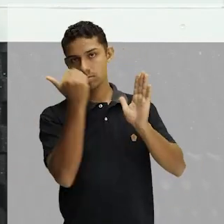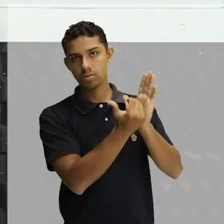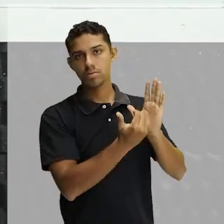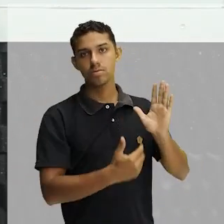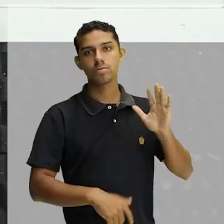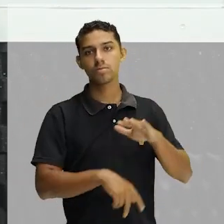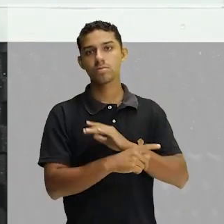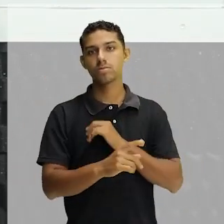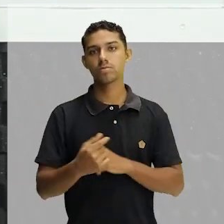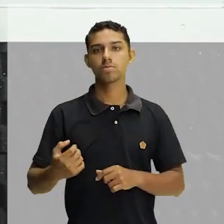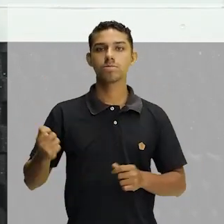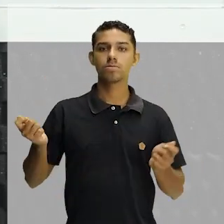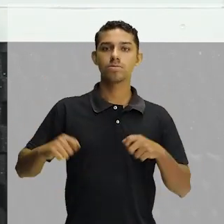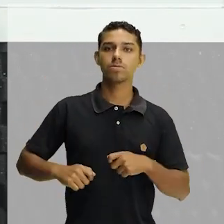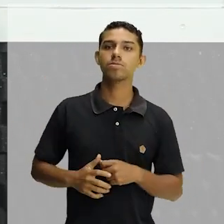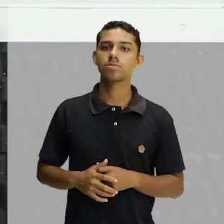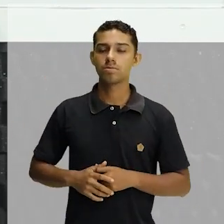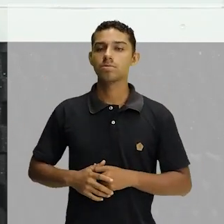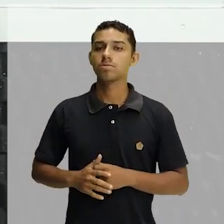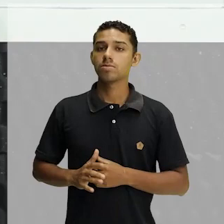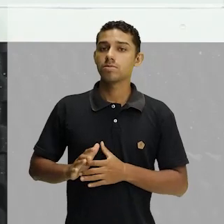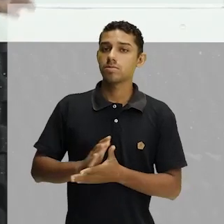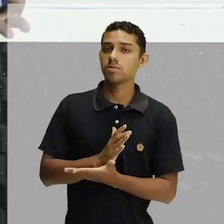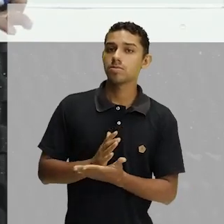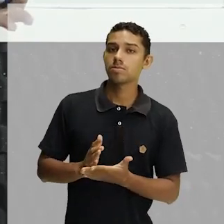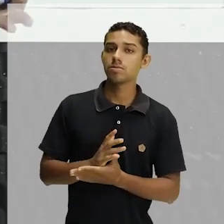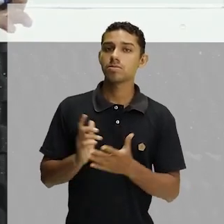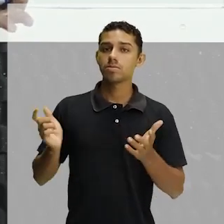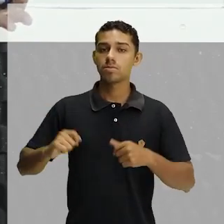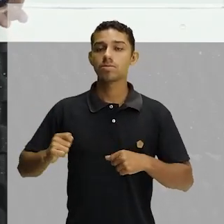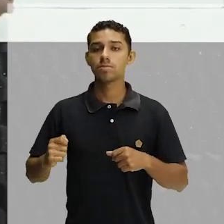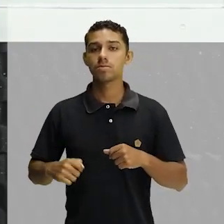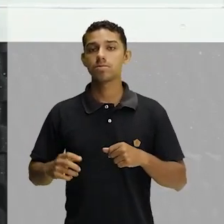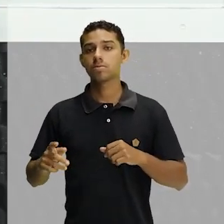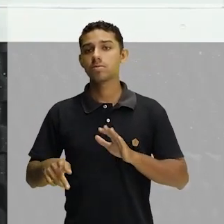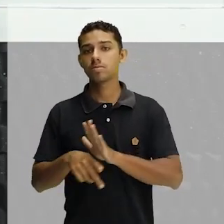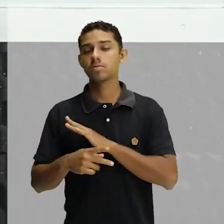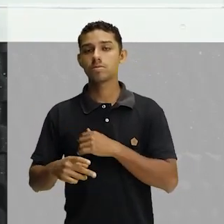regulamentá-la, tá? Deve ser um instituinte desta